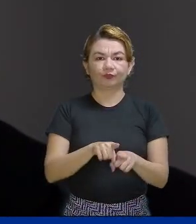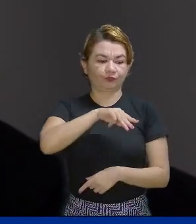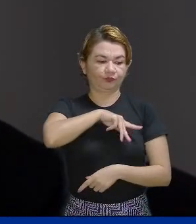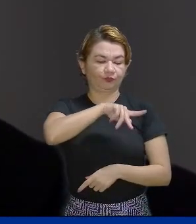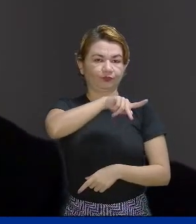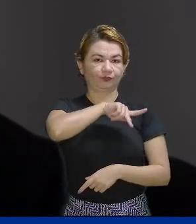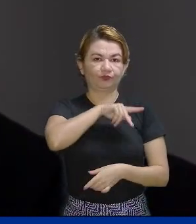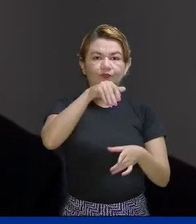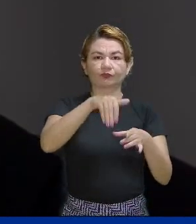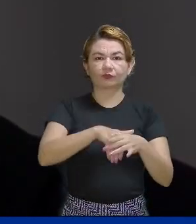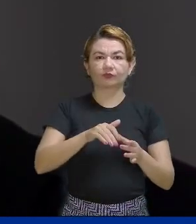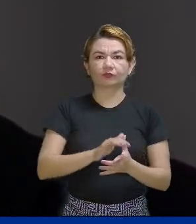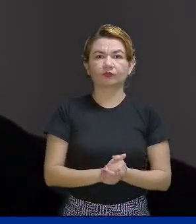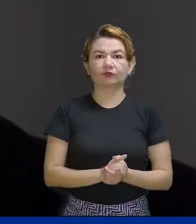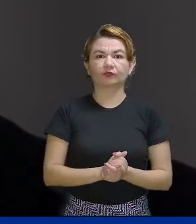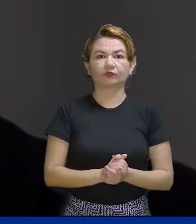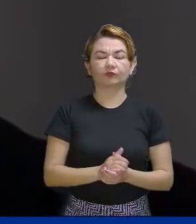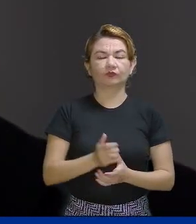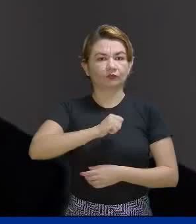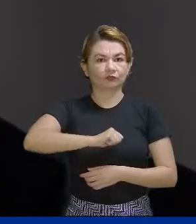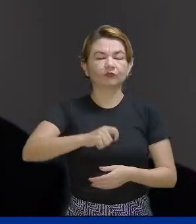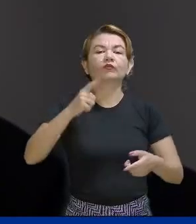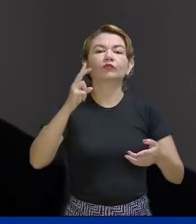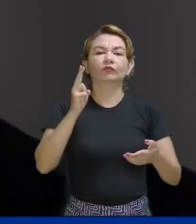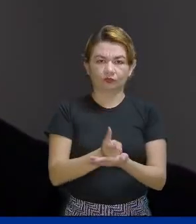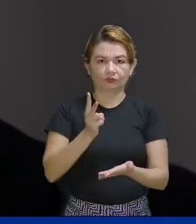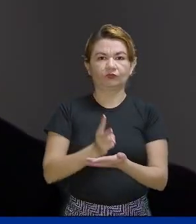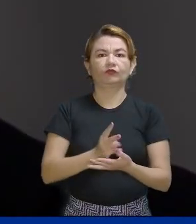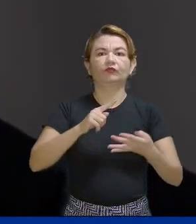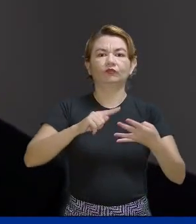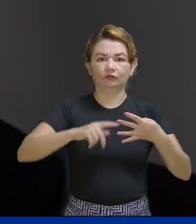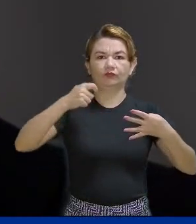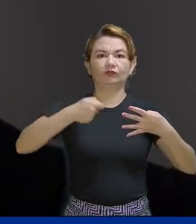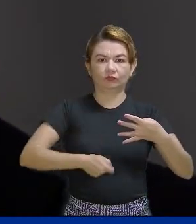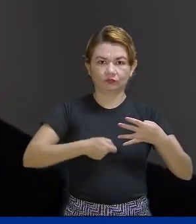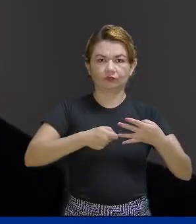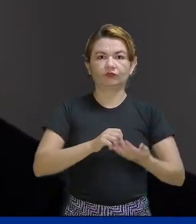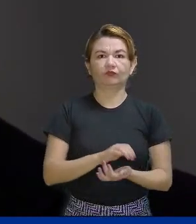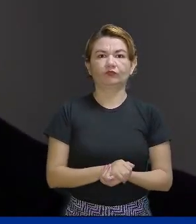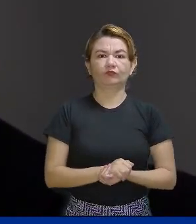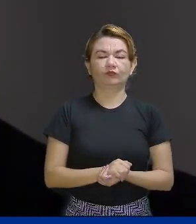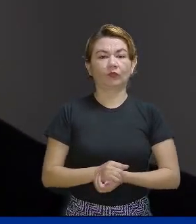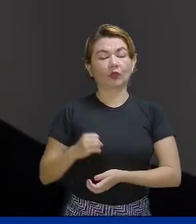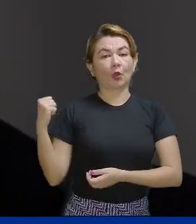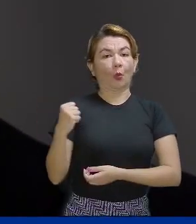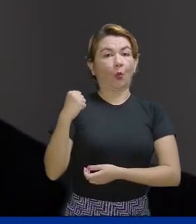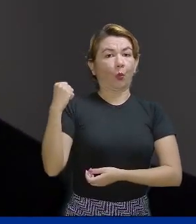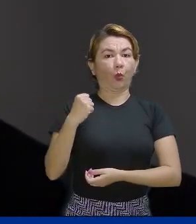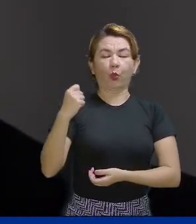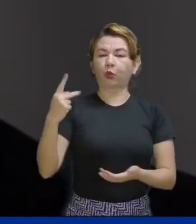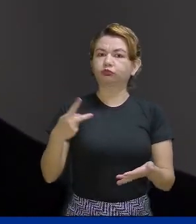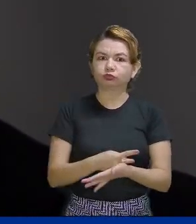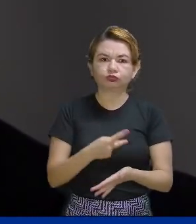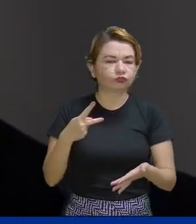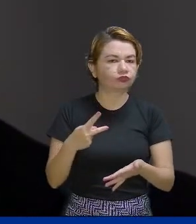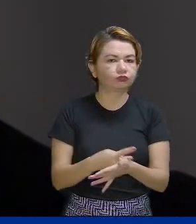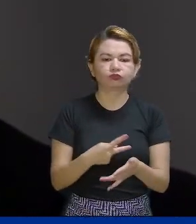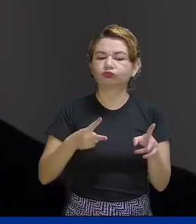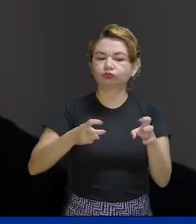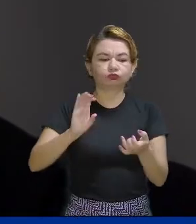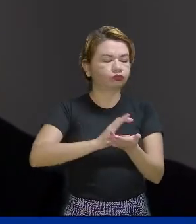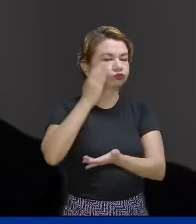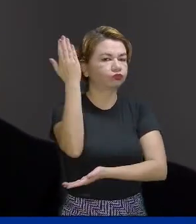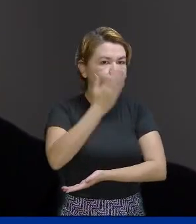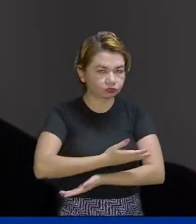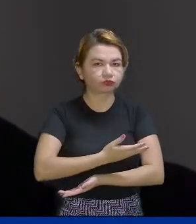castanhos Eleitoral, escuros, curtos, defendendo a coxias manutenção da laterais, sentença usa óculos de recorrida armação e escura, reafirmando a nariz gravidade afilada, das barba irregularidades descanoada, grisalho, traz constatadas. taga preta.